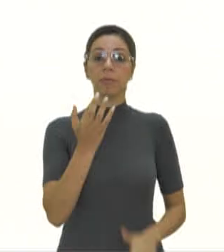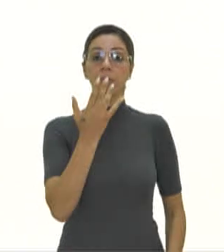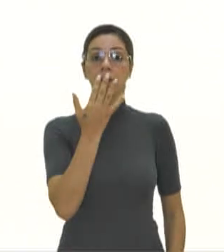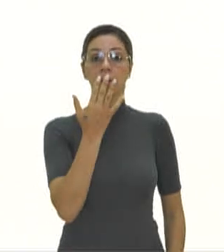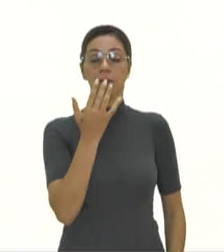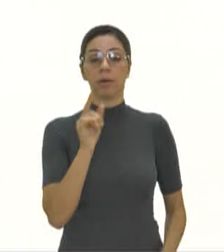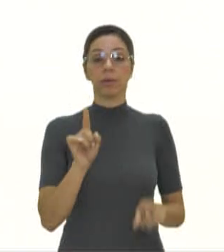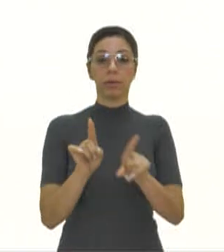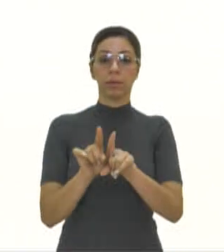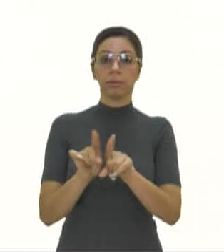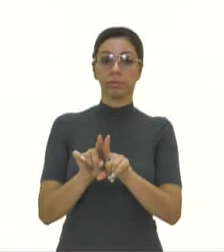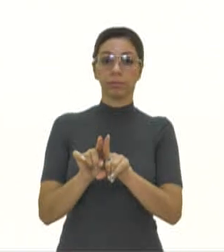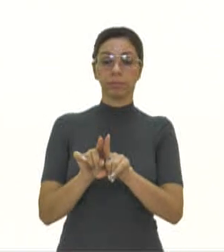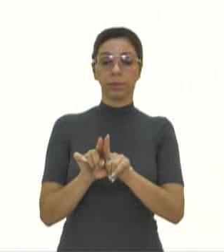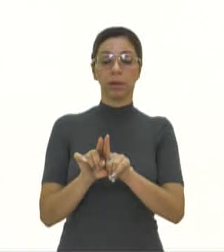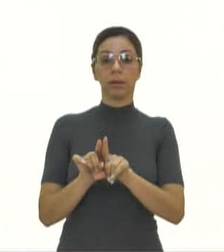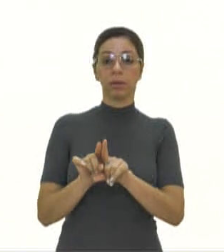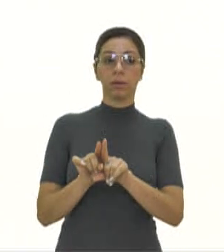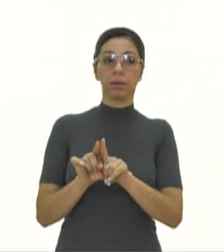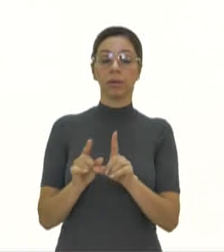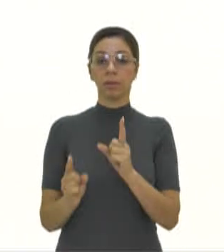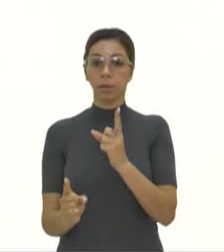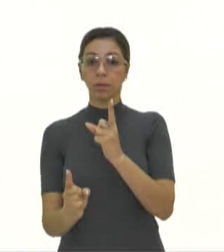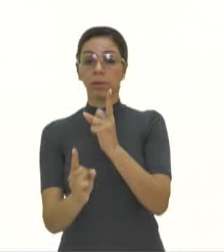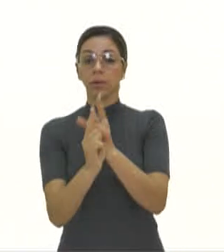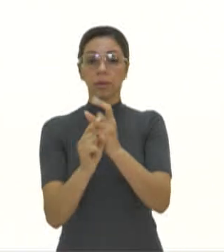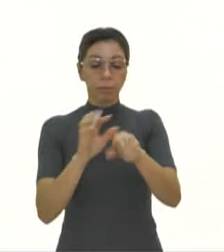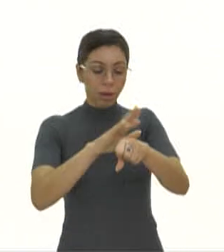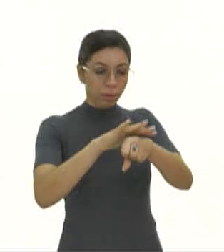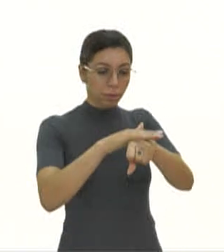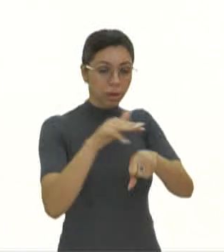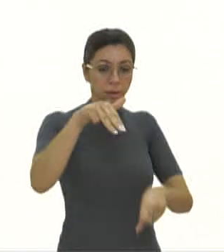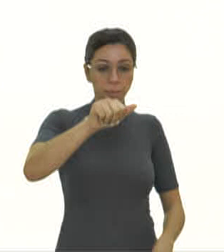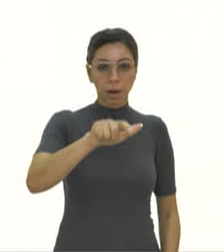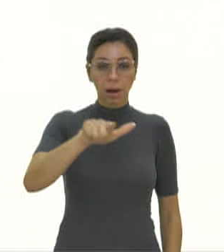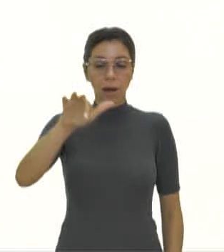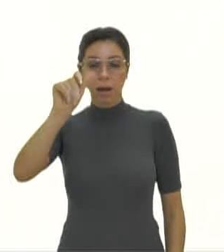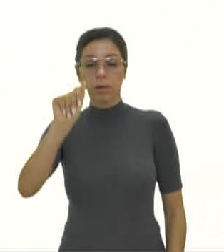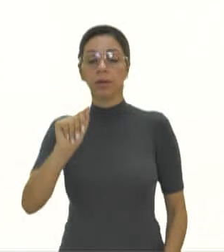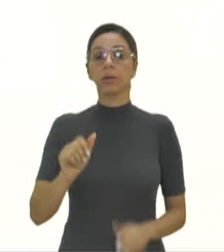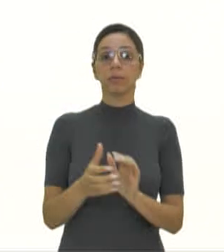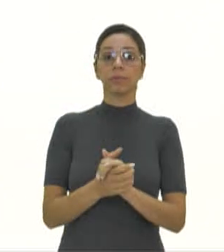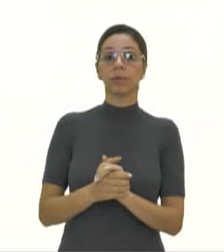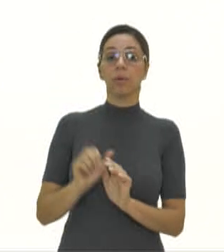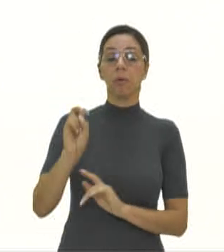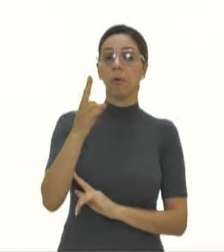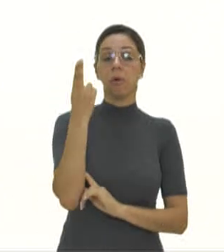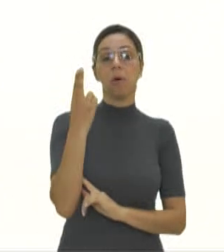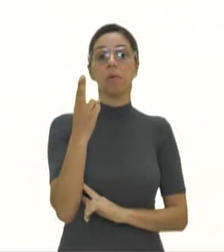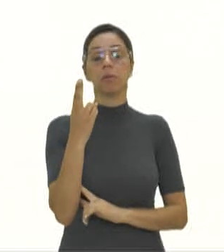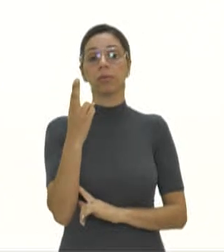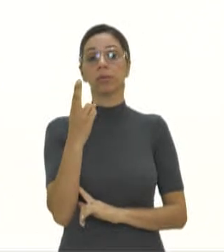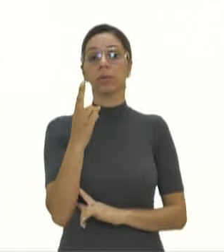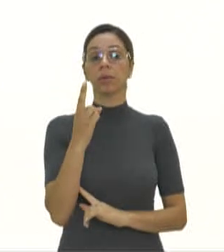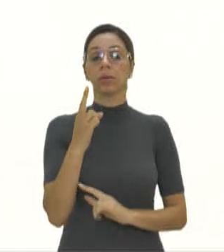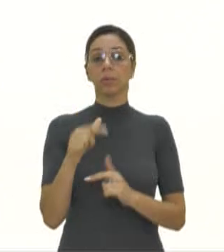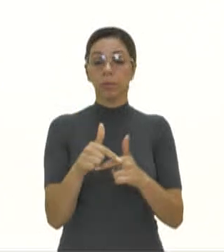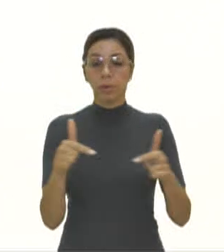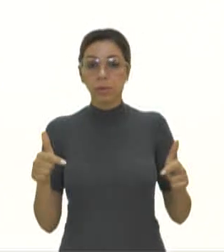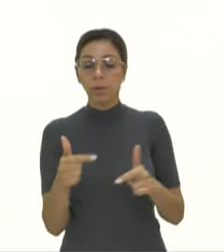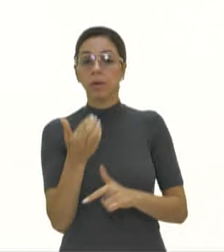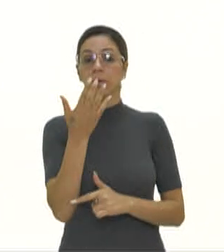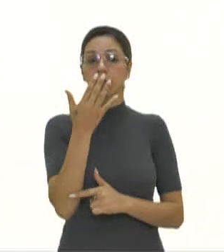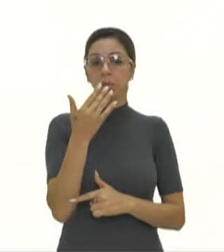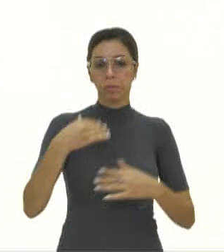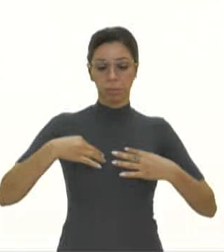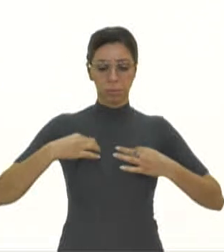para a doença malária. Ele acidentalmente descobriu a cor malva ou acidentalmente tingiu as